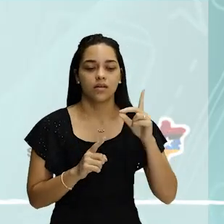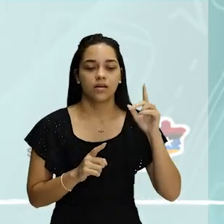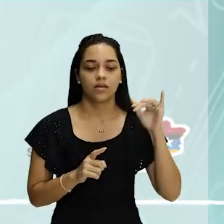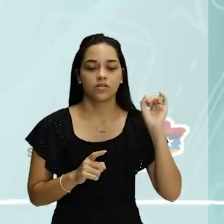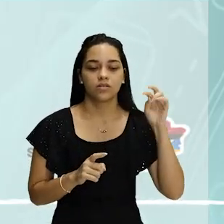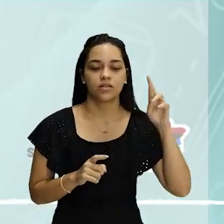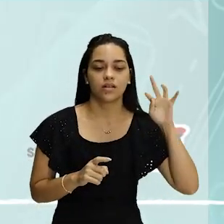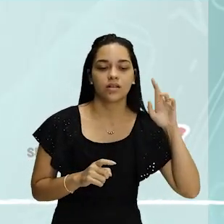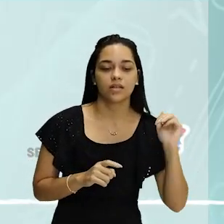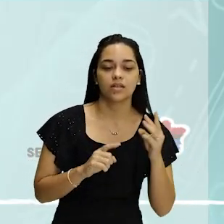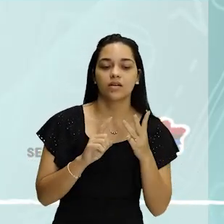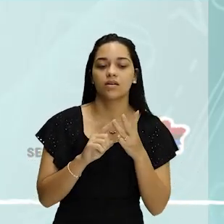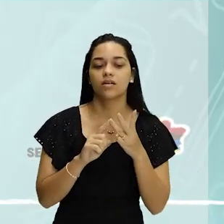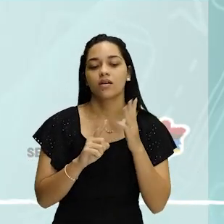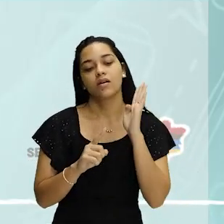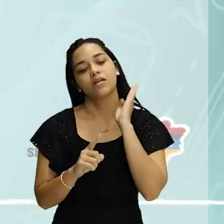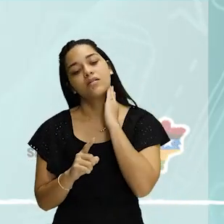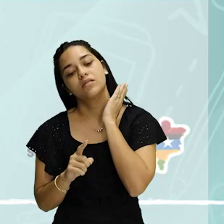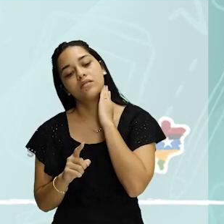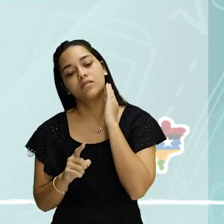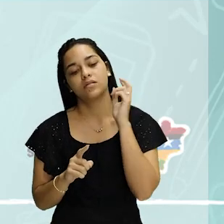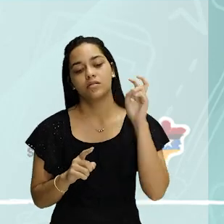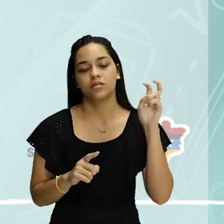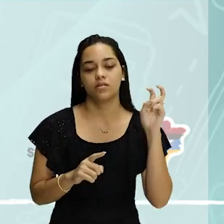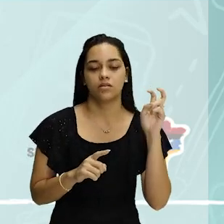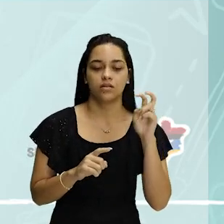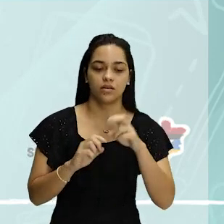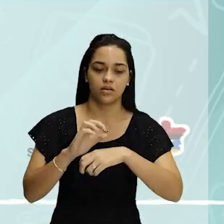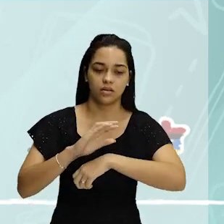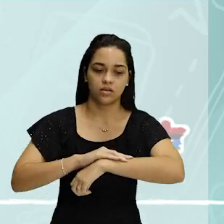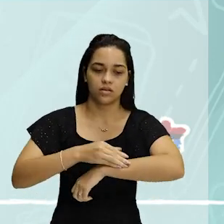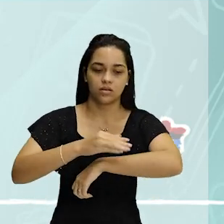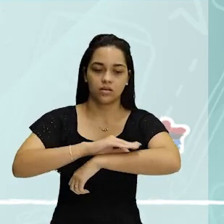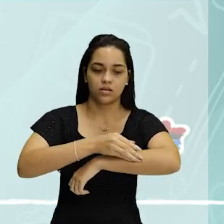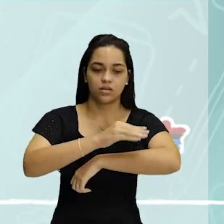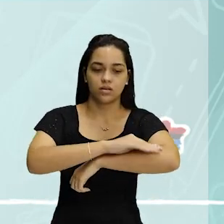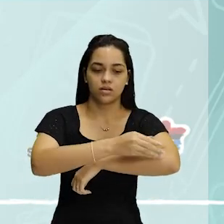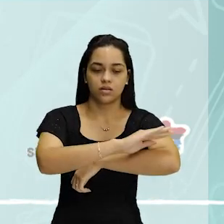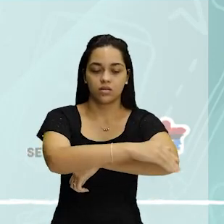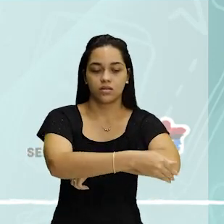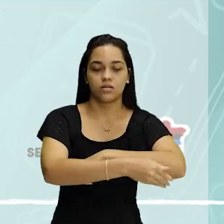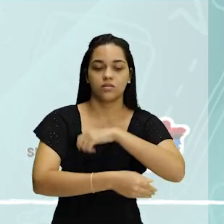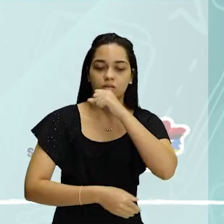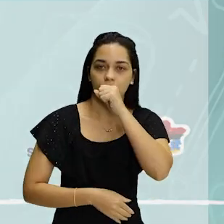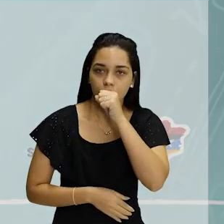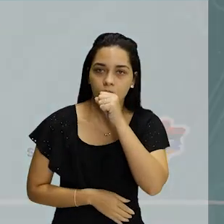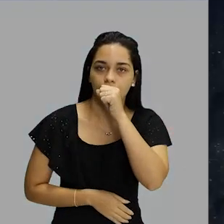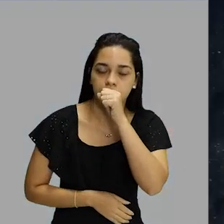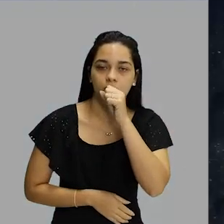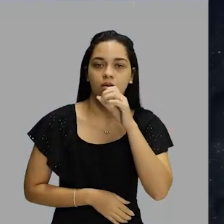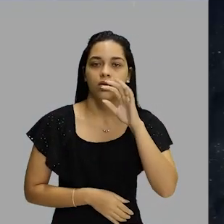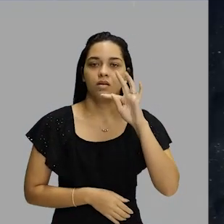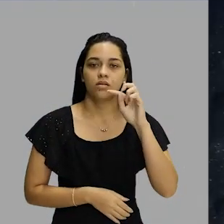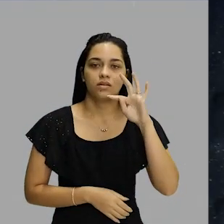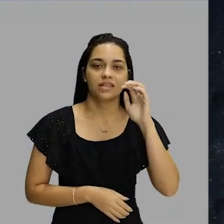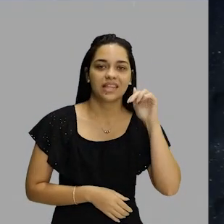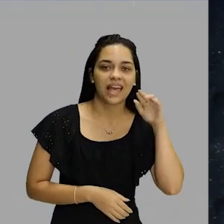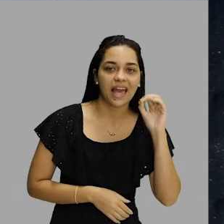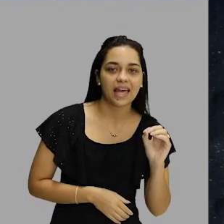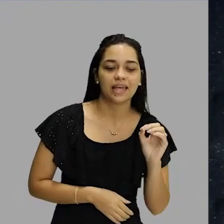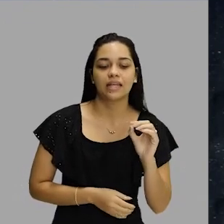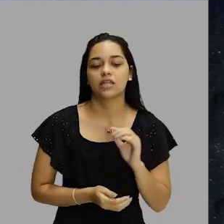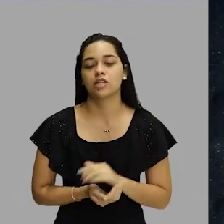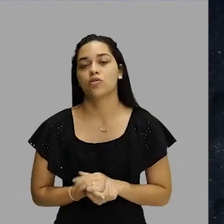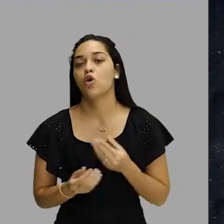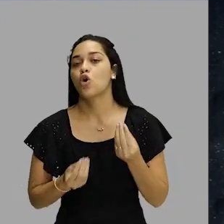a meningite, a hanseníase, vou falar um pouco das características de tuberculose, quando é que a pessoa tem